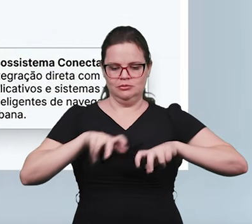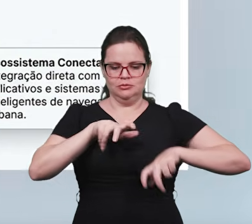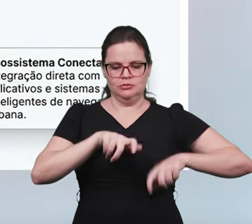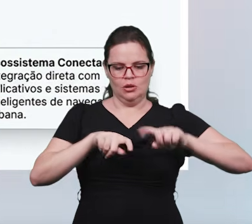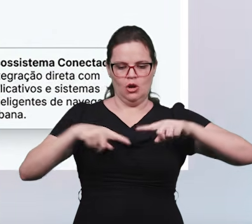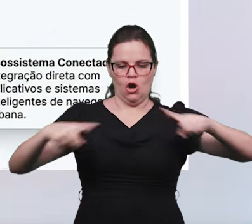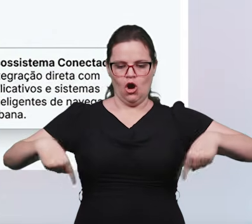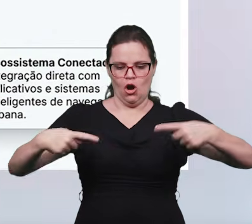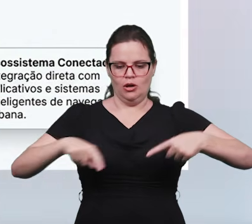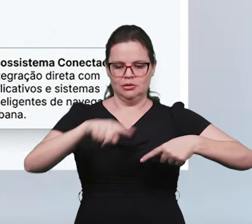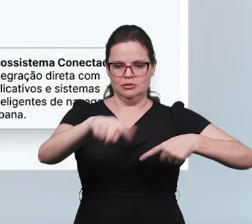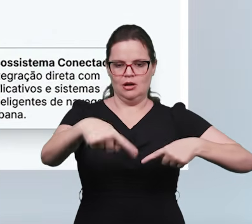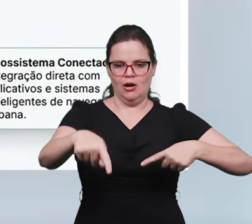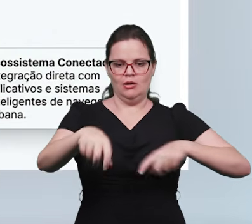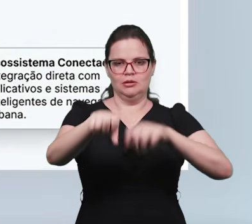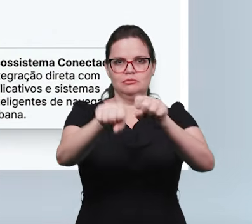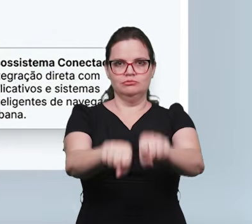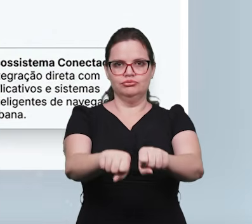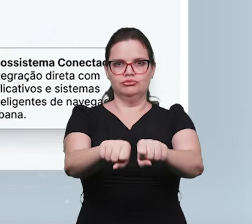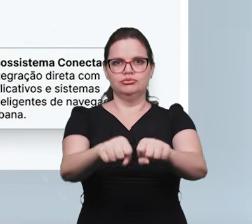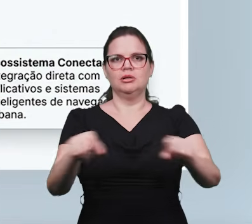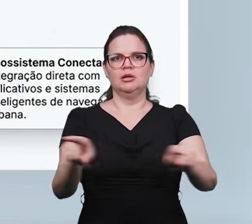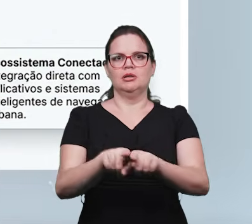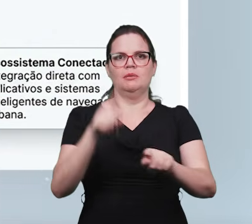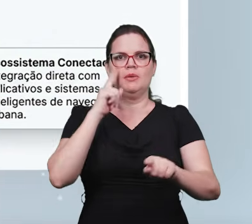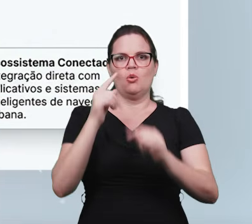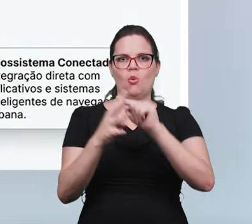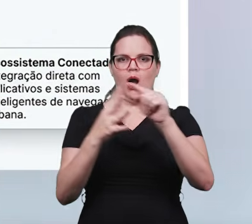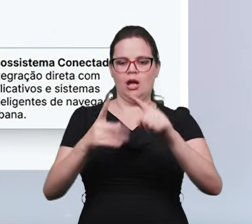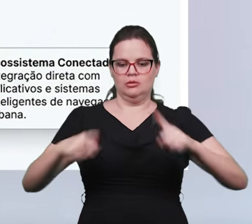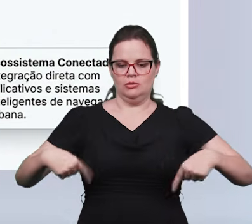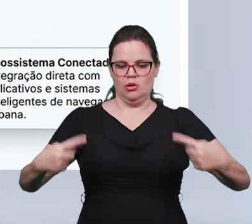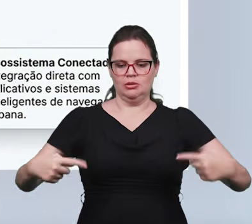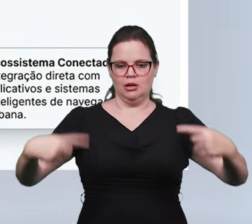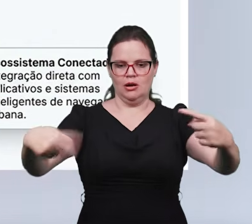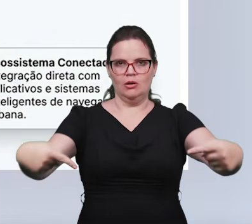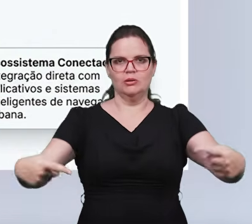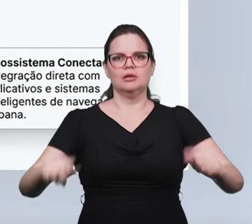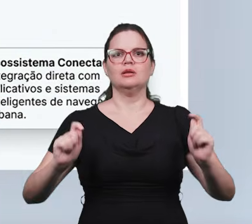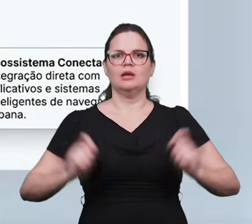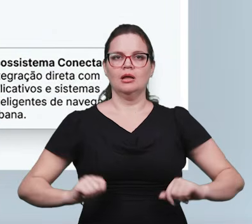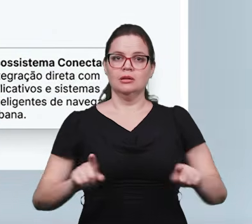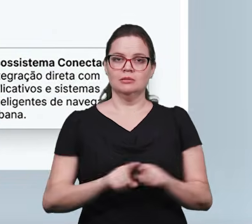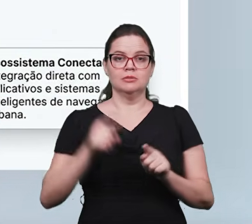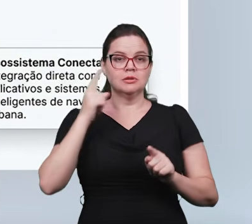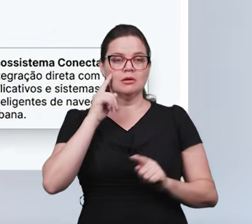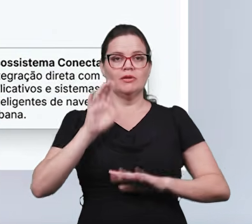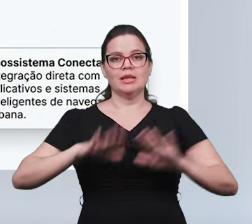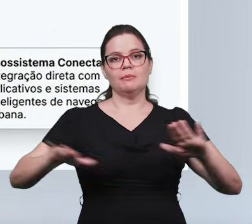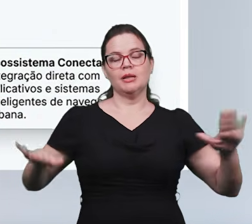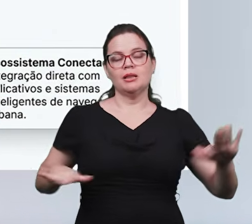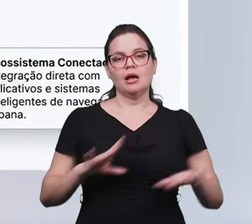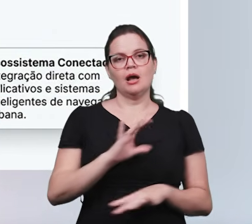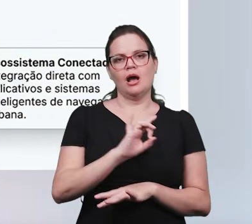cadeiras normais, cada um para uma finalidade, para um público diferente, né? E isso tem tomado,